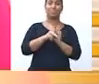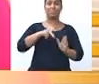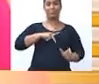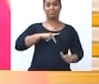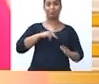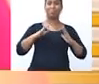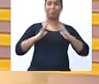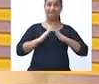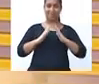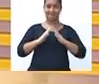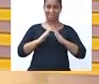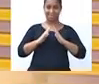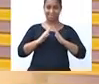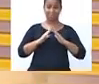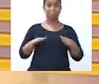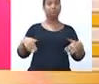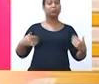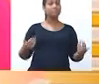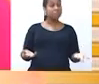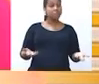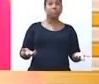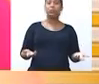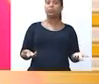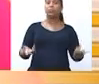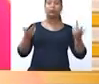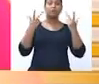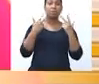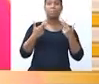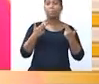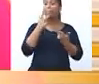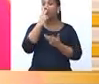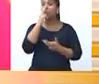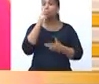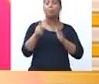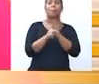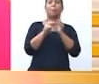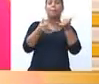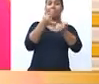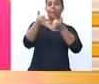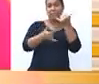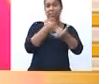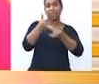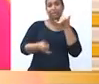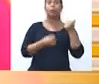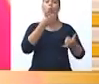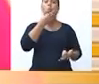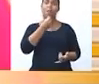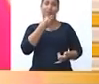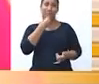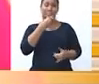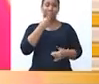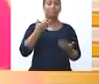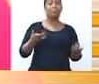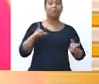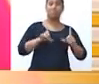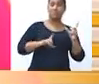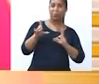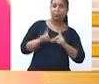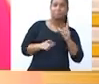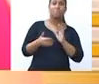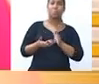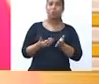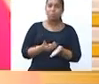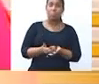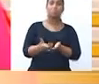em casa. Certo. E isso era como se fosse um brinquedo masculino. Certo. E a própria mídia, né, começou